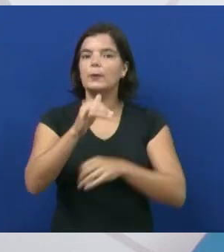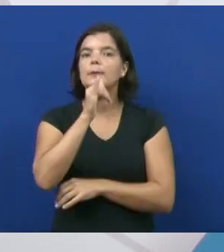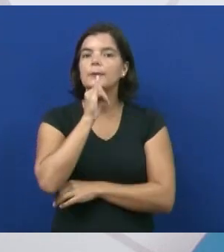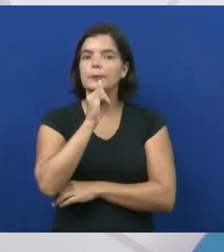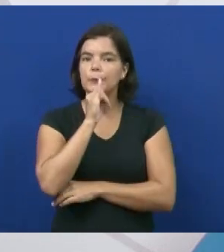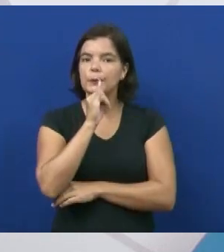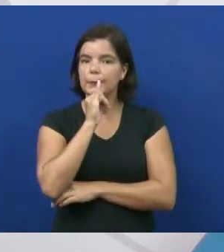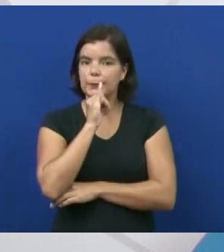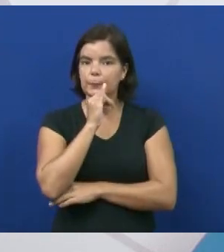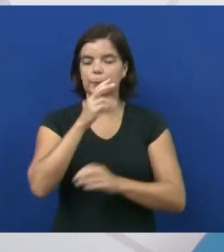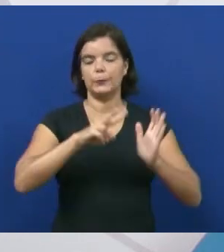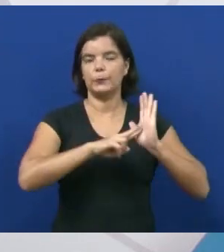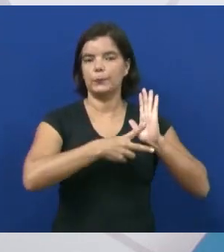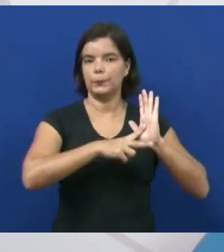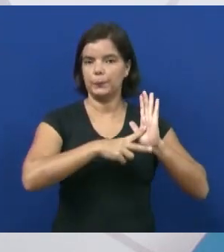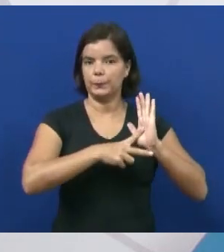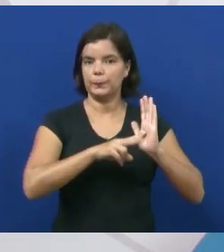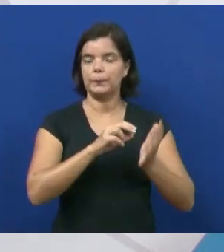exemplos de polígonos.